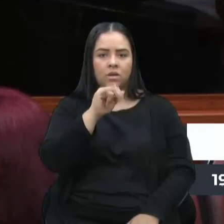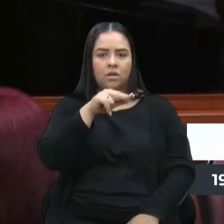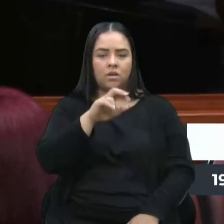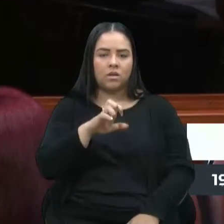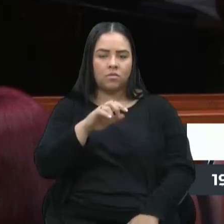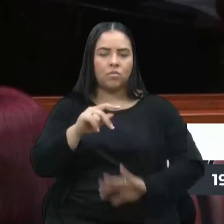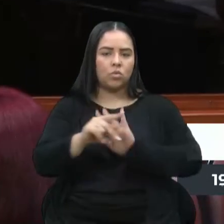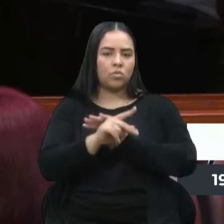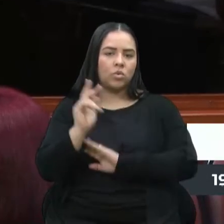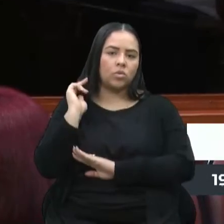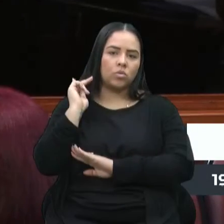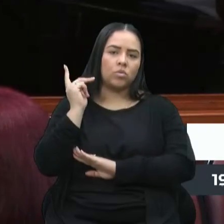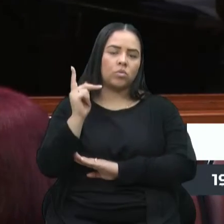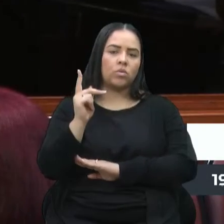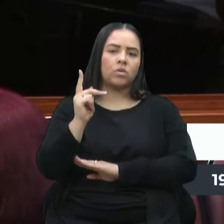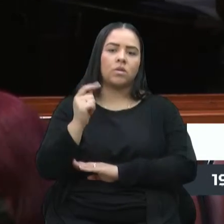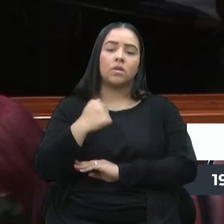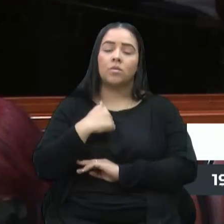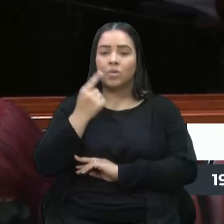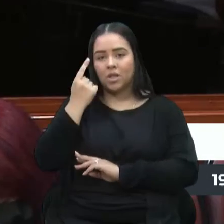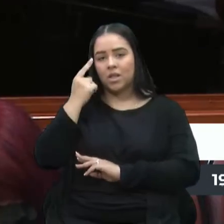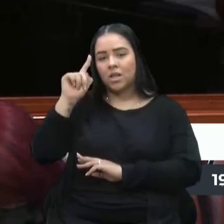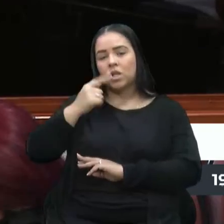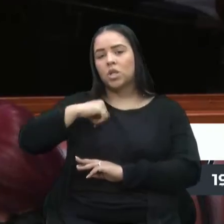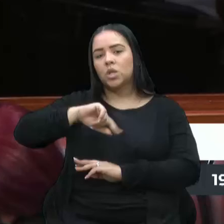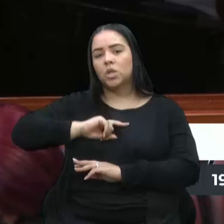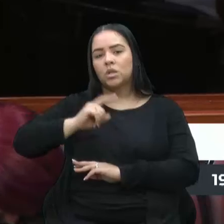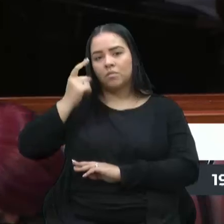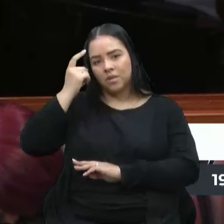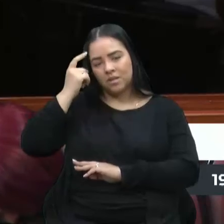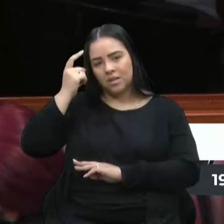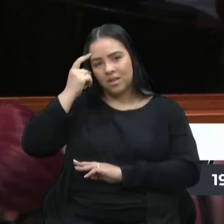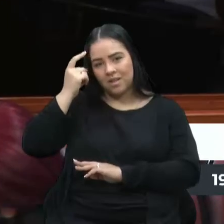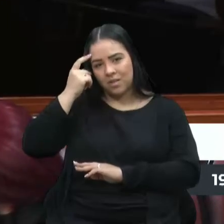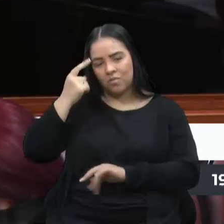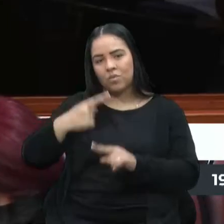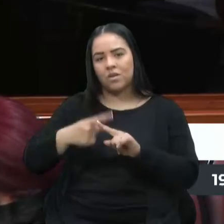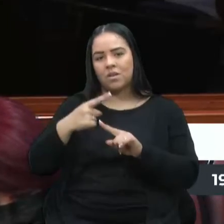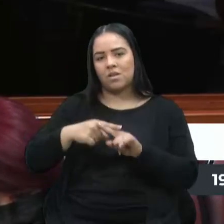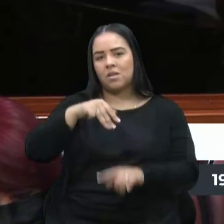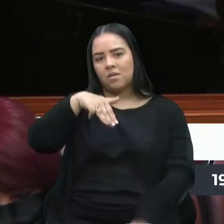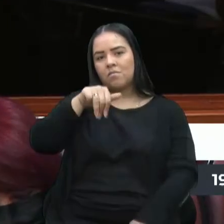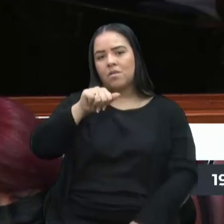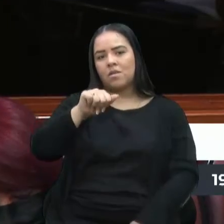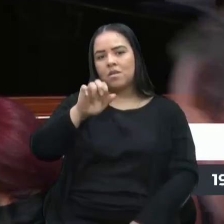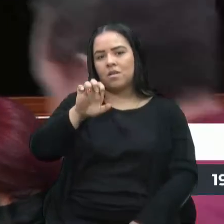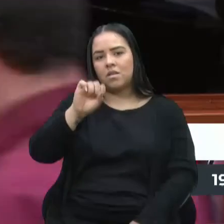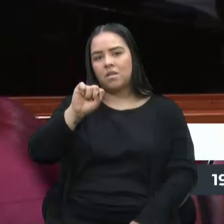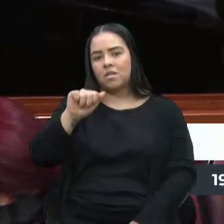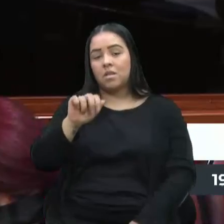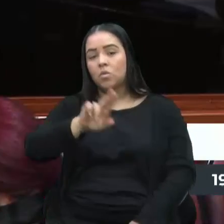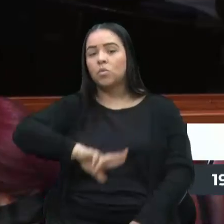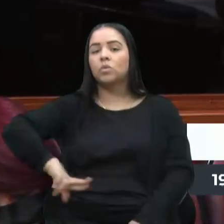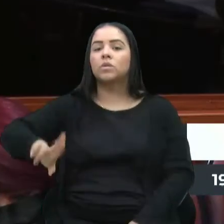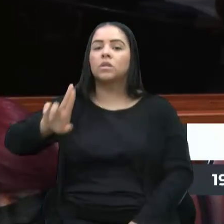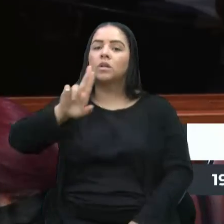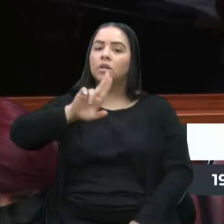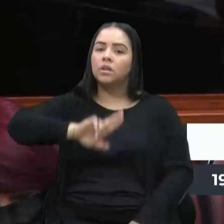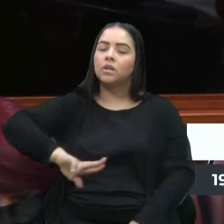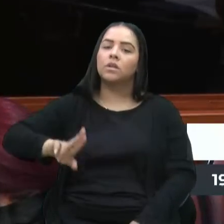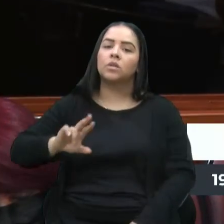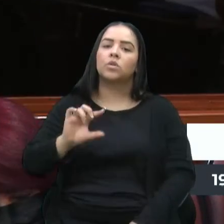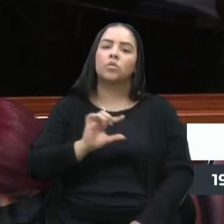Toradora e eu deixo aqui como ideia para nós pensarmos quando a ideia quando uma ESA é usada que amanhã é só o